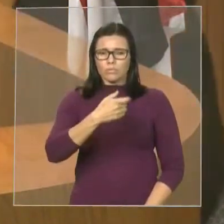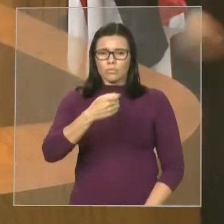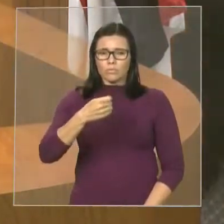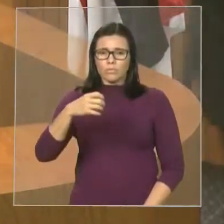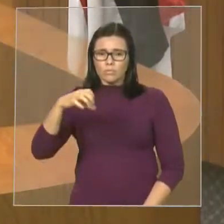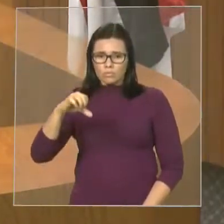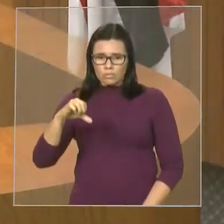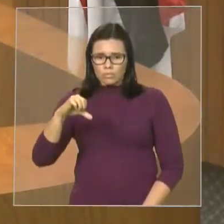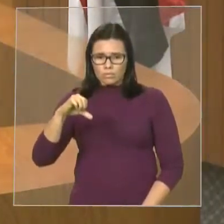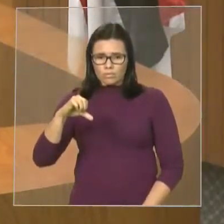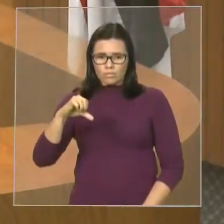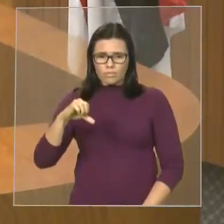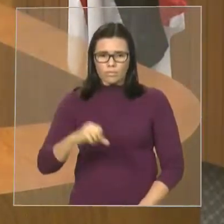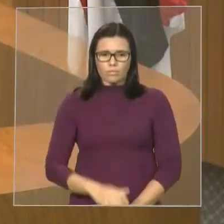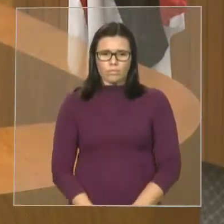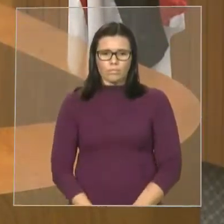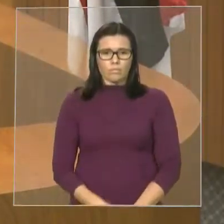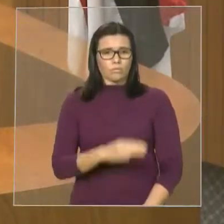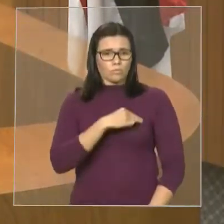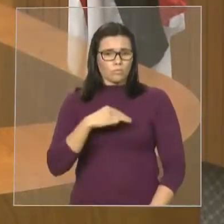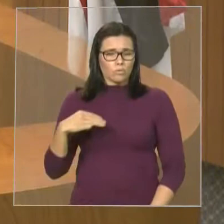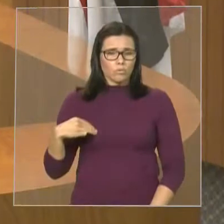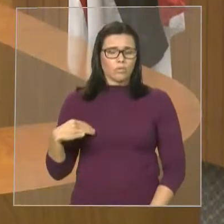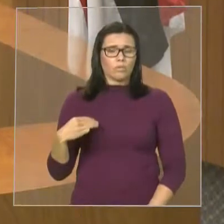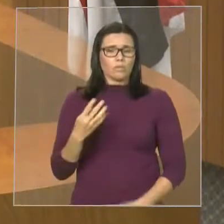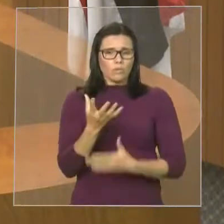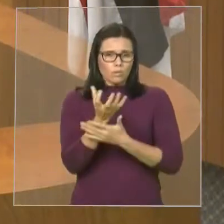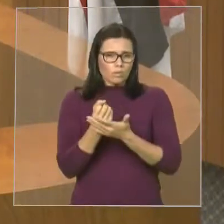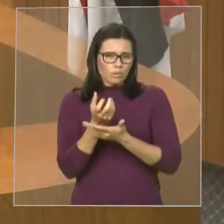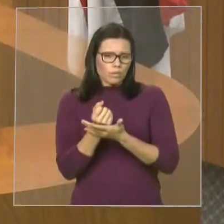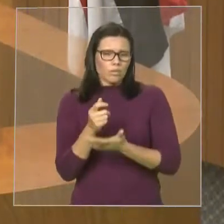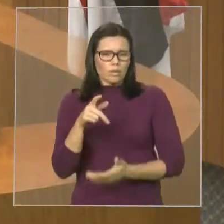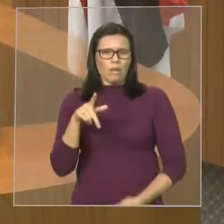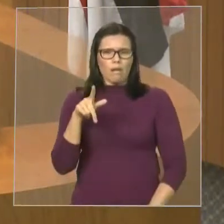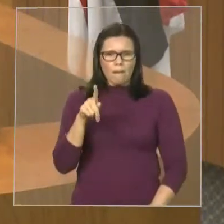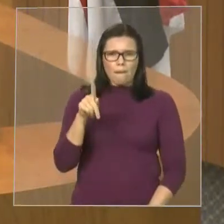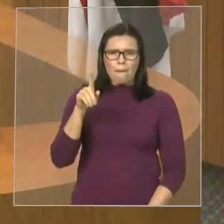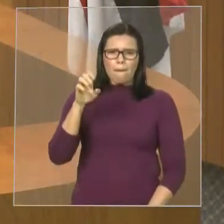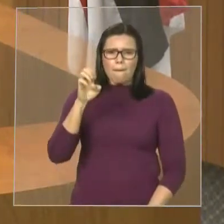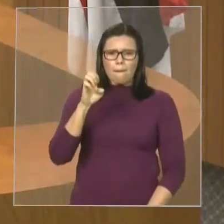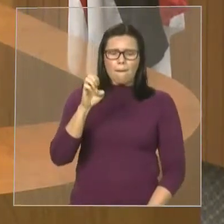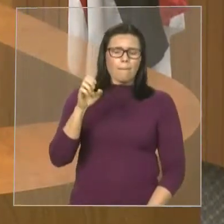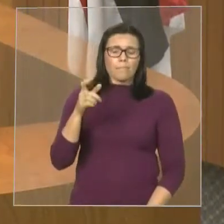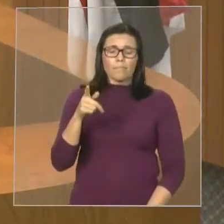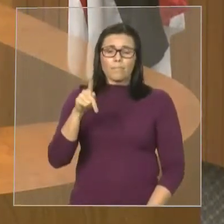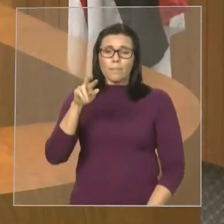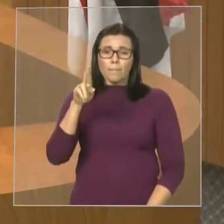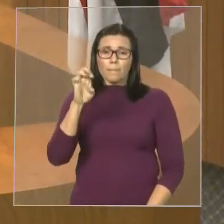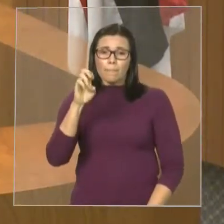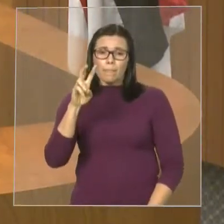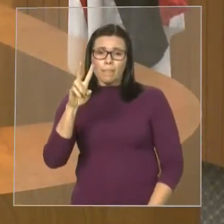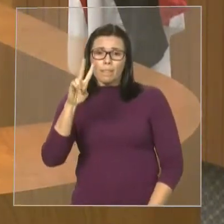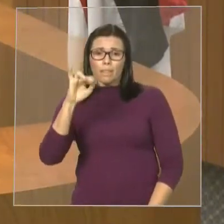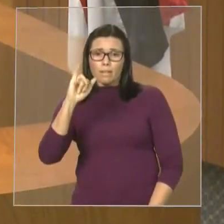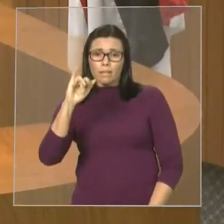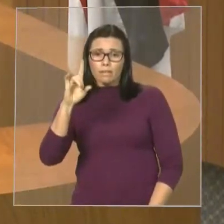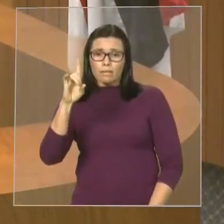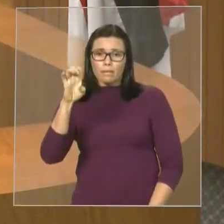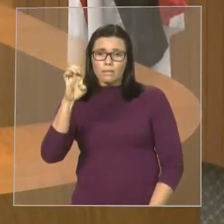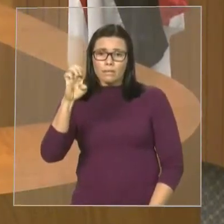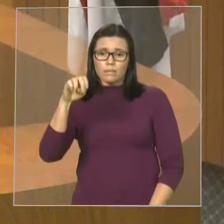Social. Ora, senhoras e senhores deputados, essa é uma recomendação do governo federal. Essa